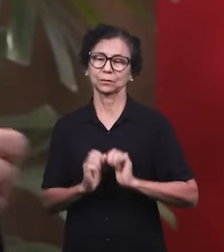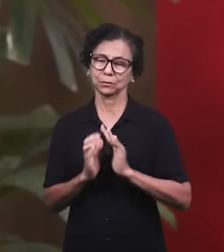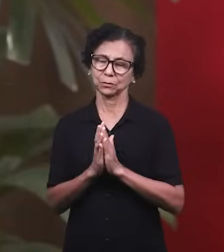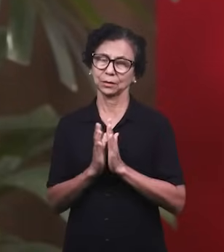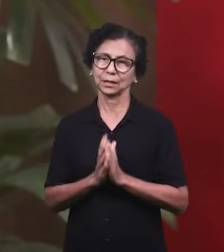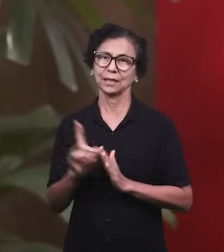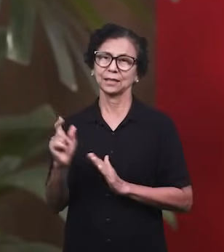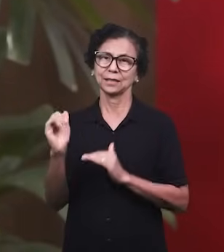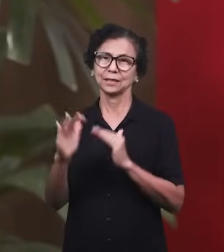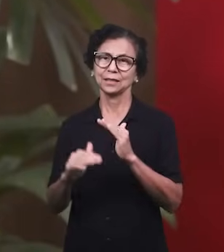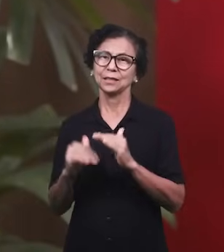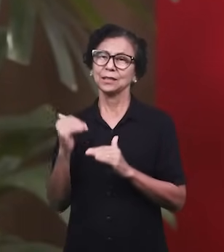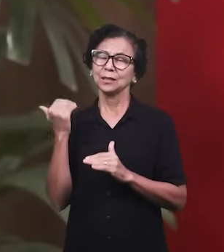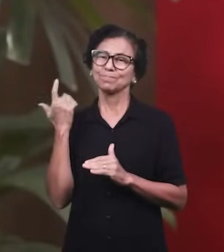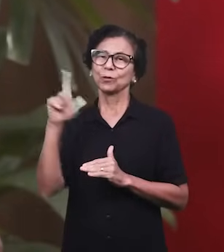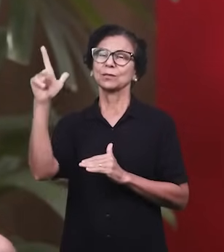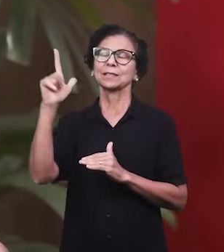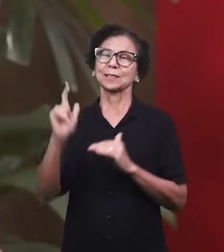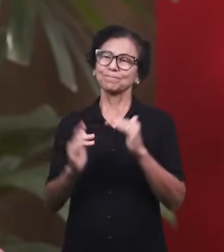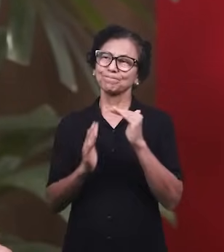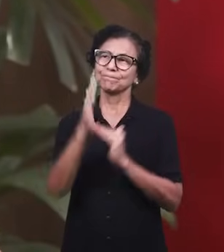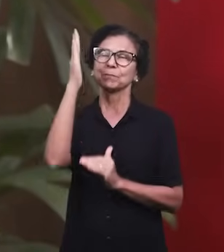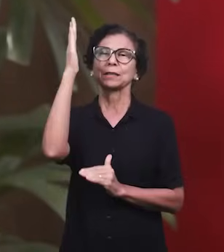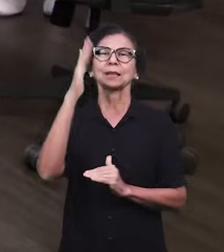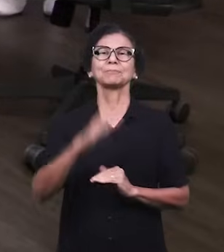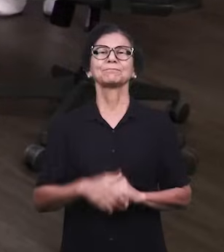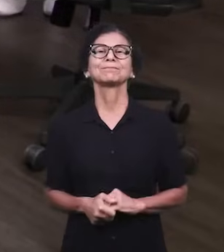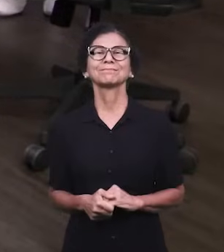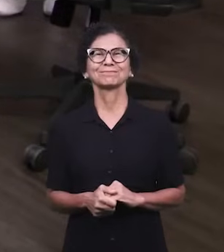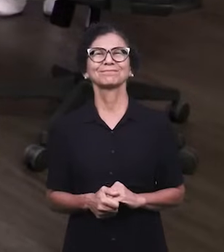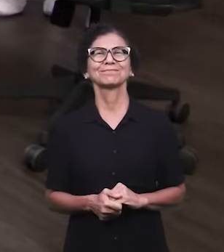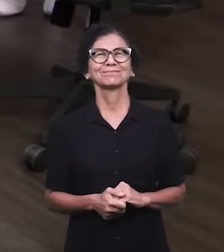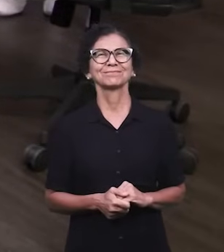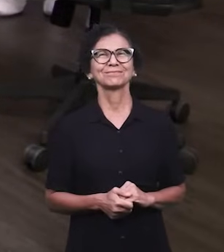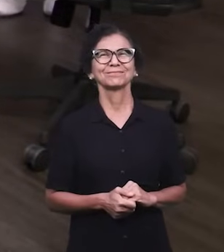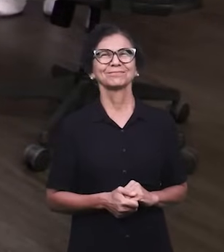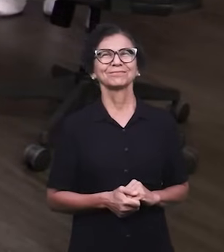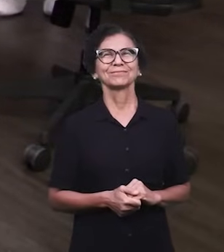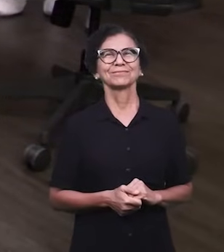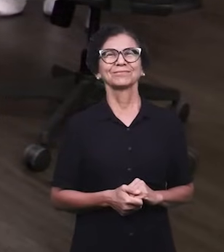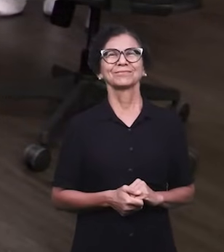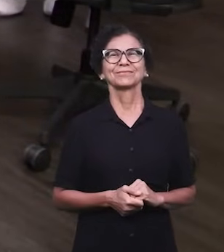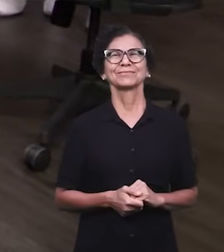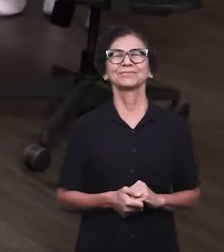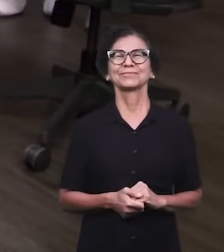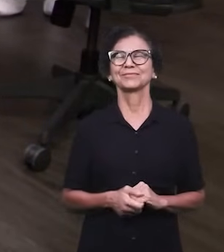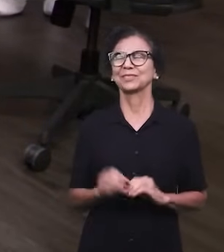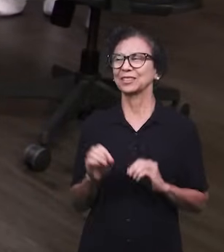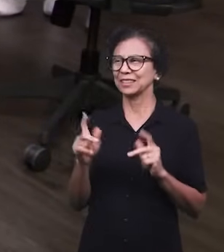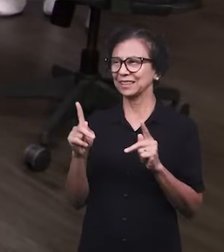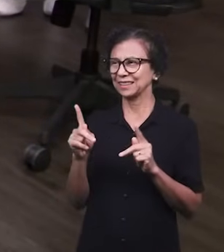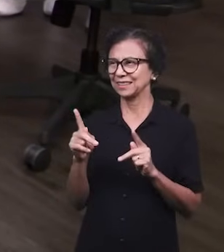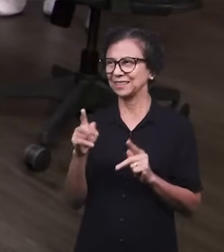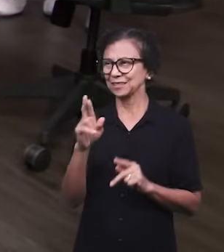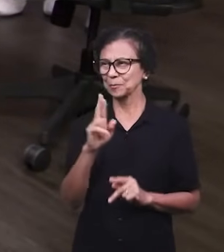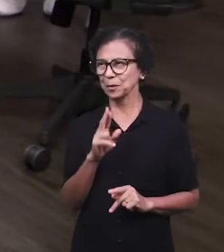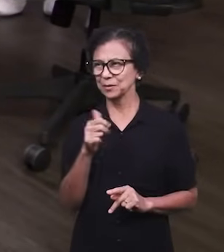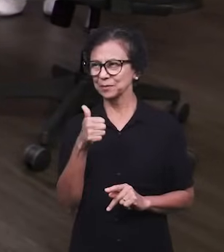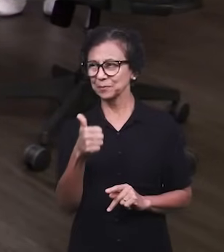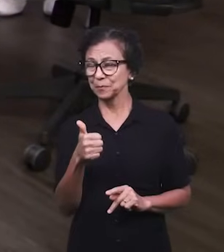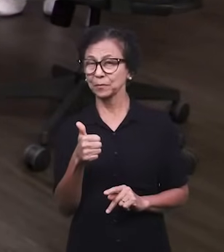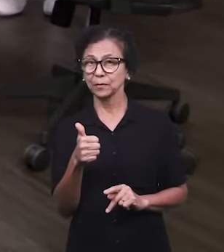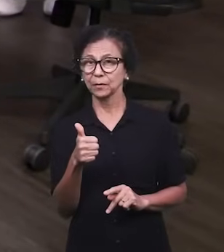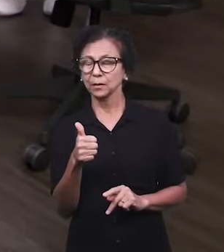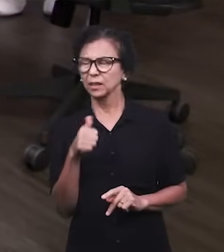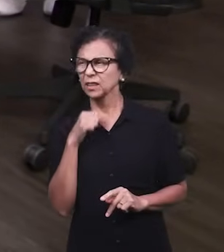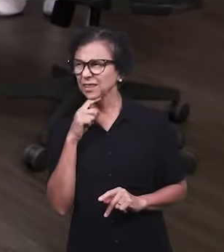portanto, ele superar esse período de frieza espiritual. Amém. Respondido, Gabriela? Tá certinho? Muito bem. Qualquer